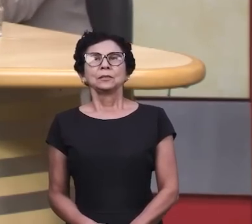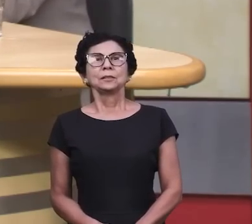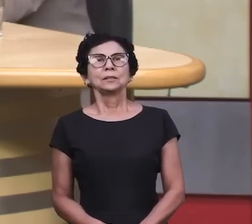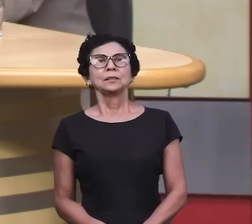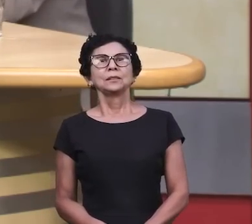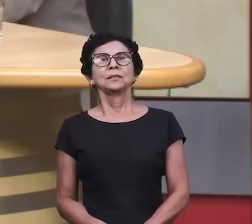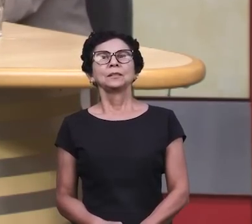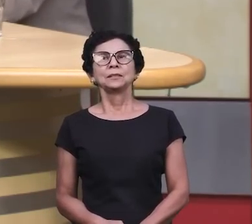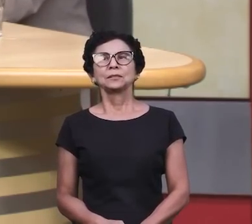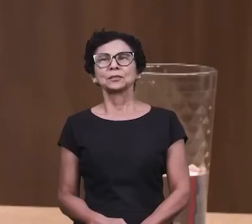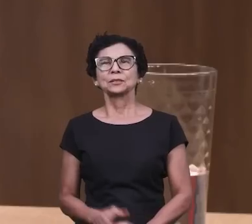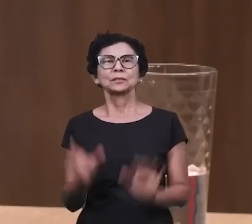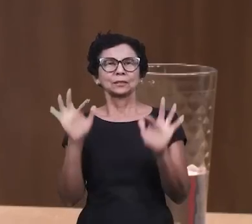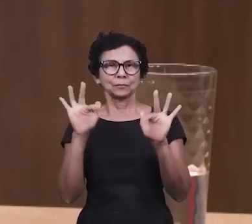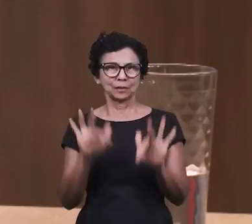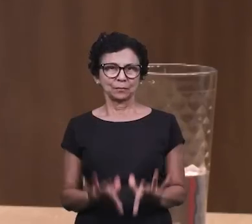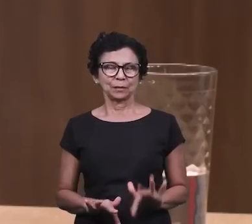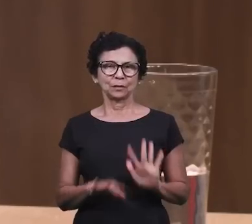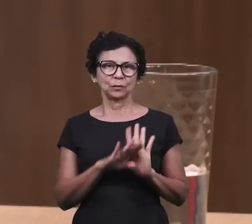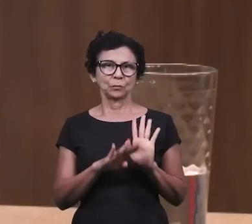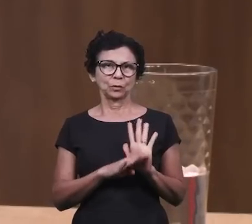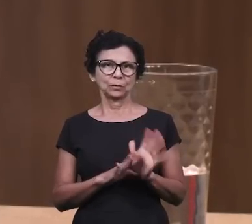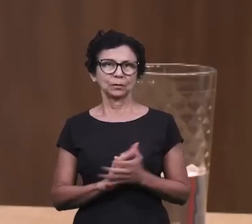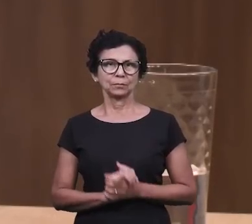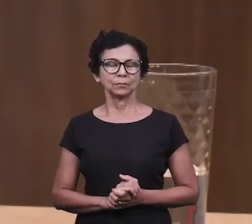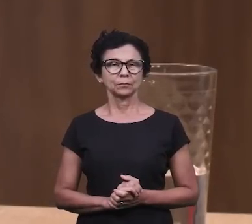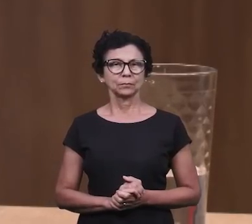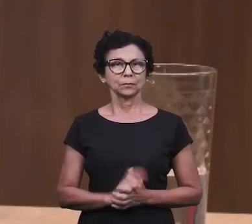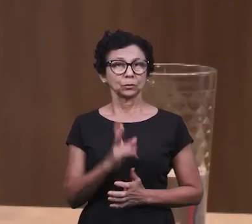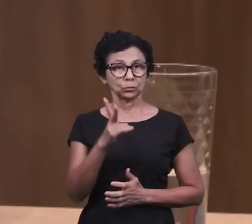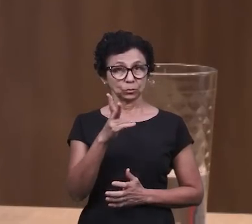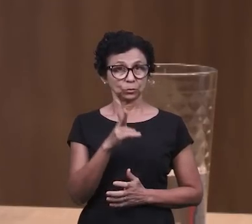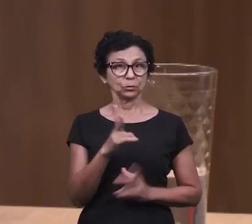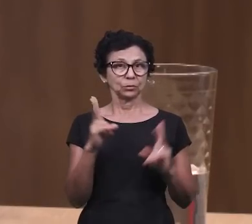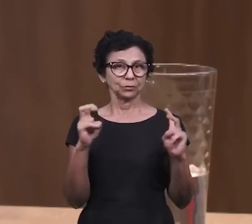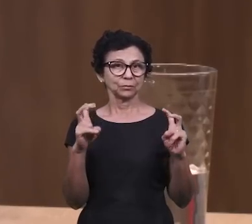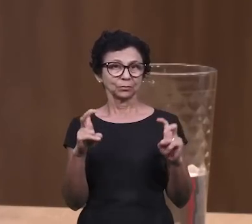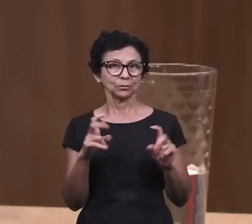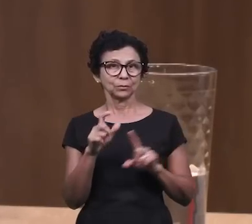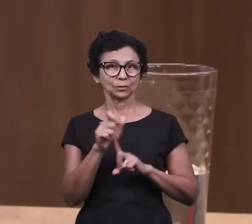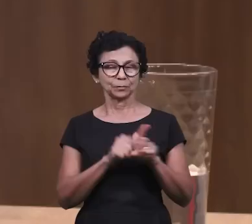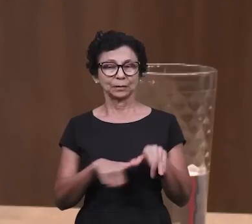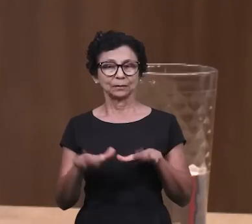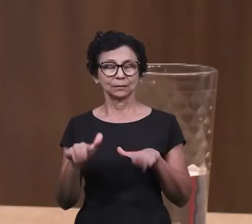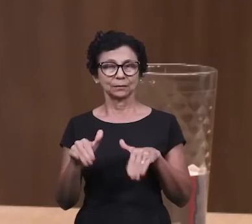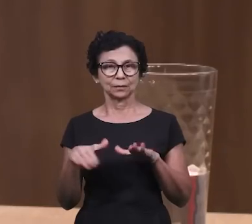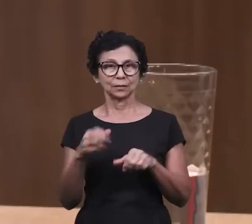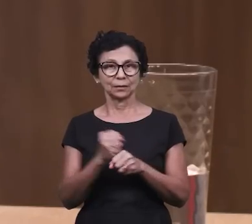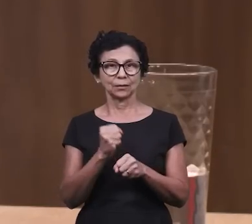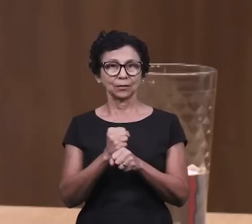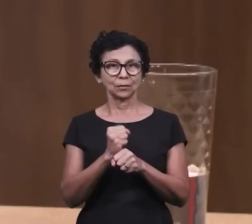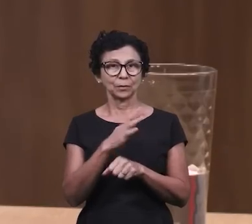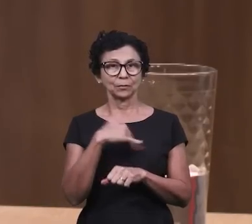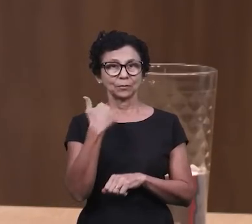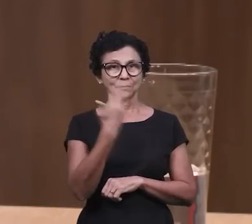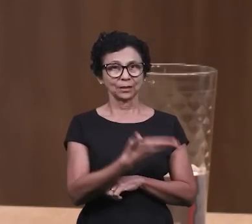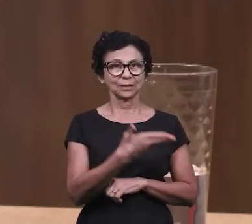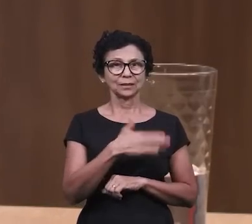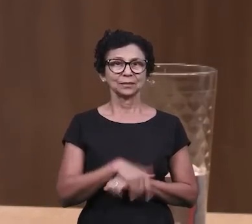há 25 minutos, mas nós temos ainda muito assunto, né? O mês de setembro é o mês da obra no exterior.